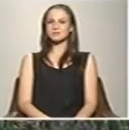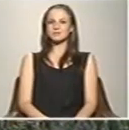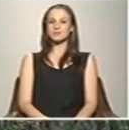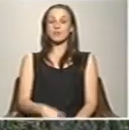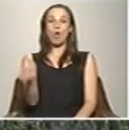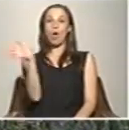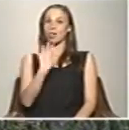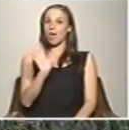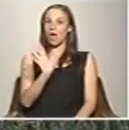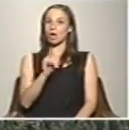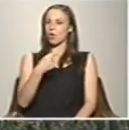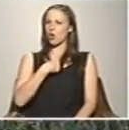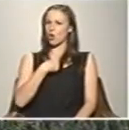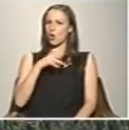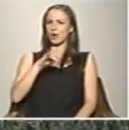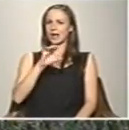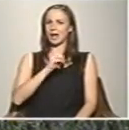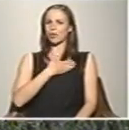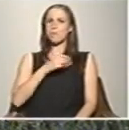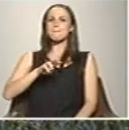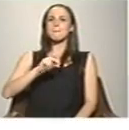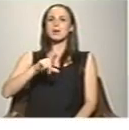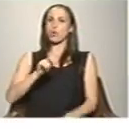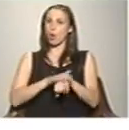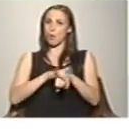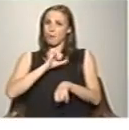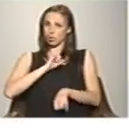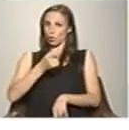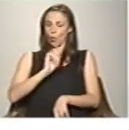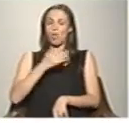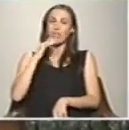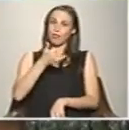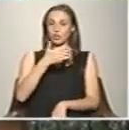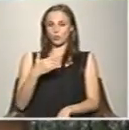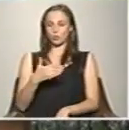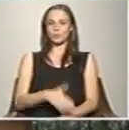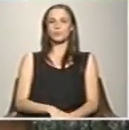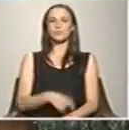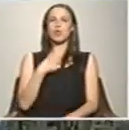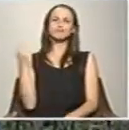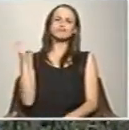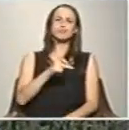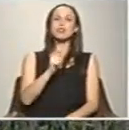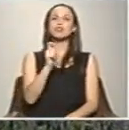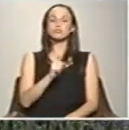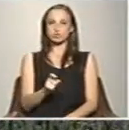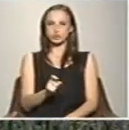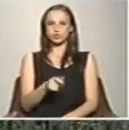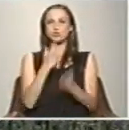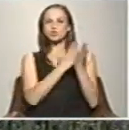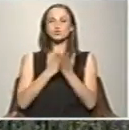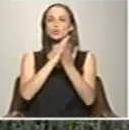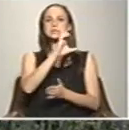isso. Olá, eu sou o Ricardo Marques, mas não tenho culpa, não é? Tenho 21 anos, venho de Esmoriz, estudo Ciências